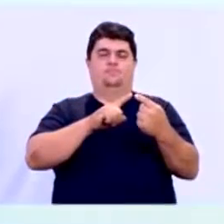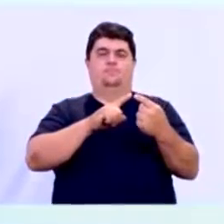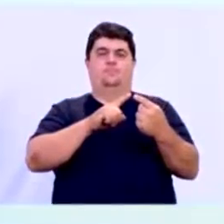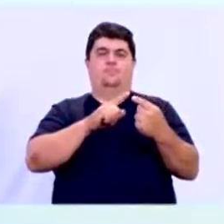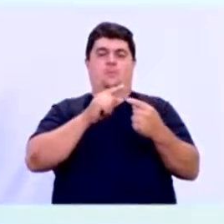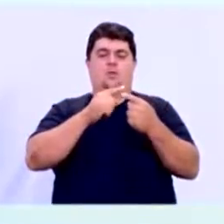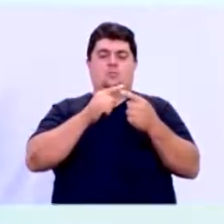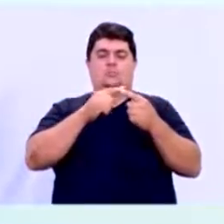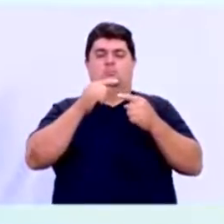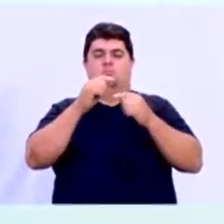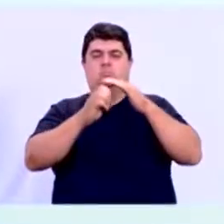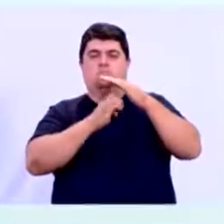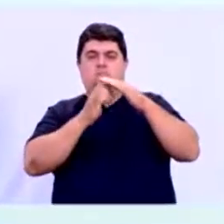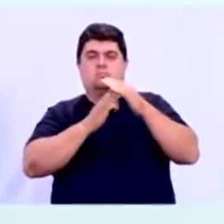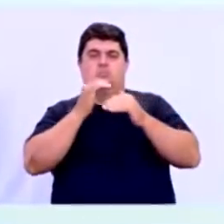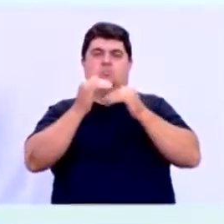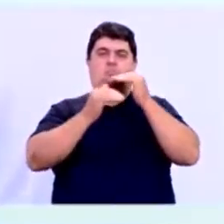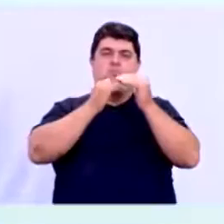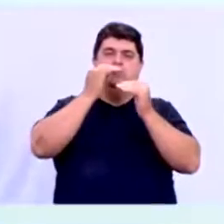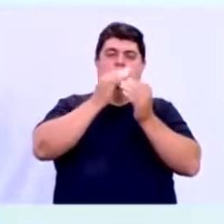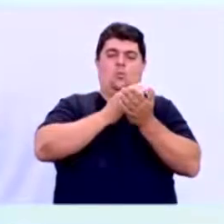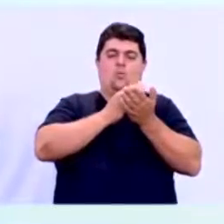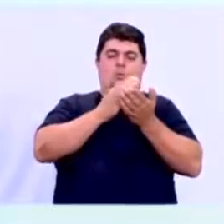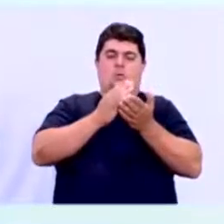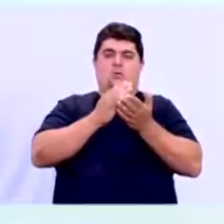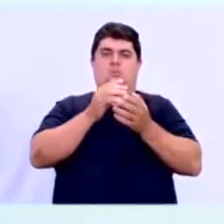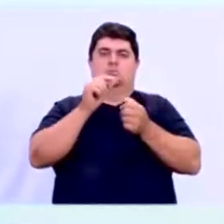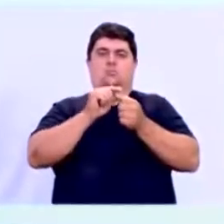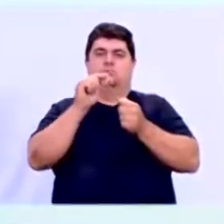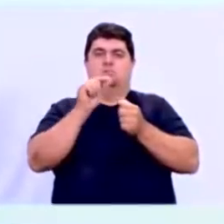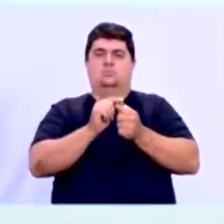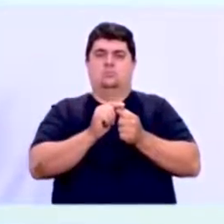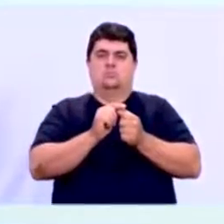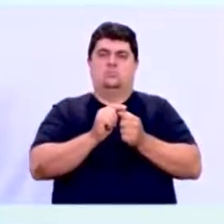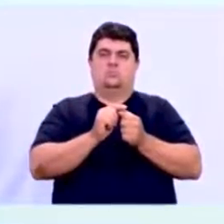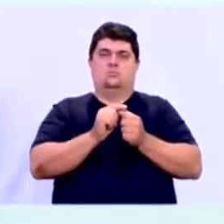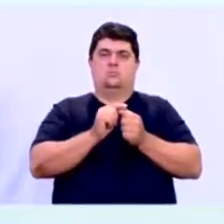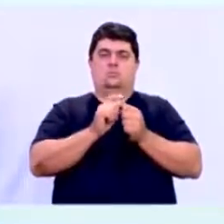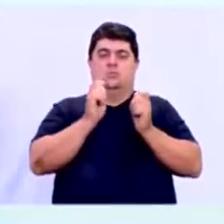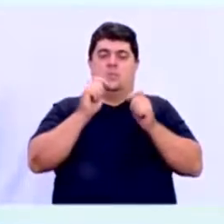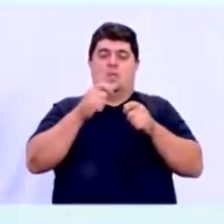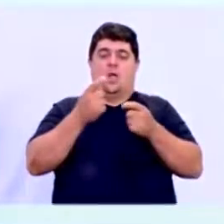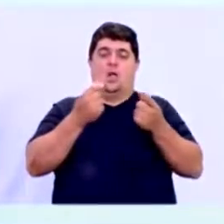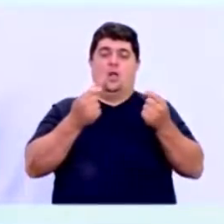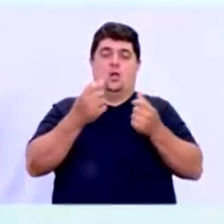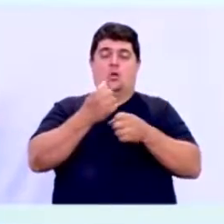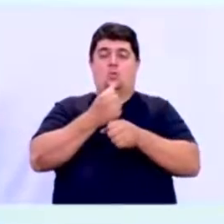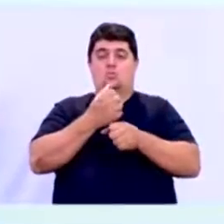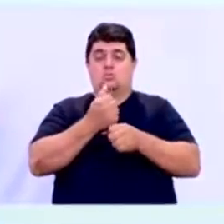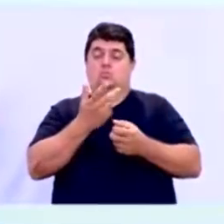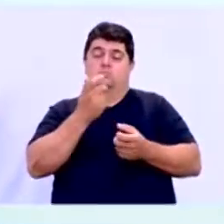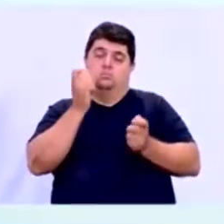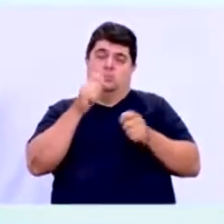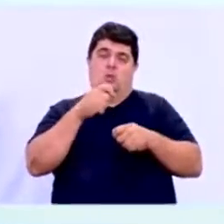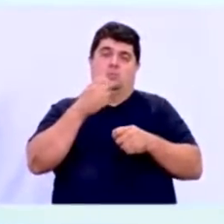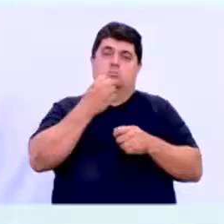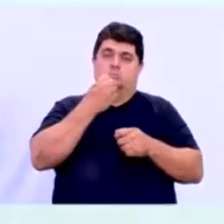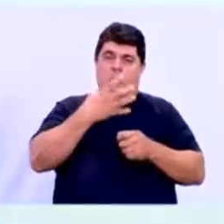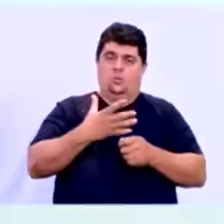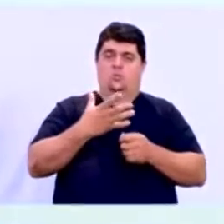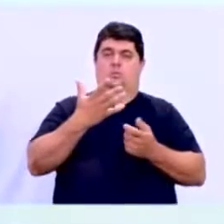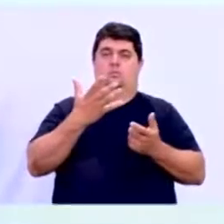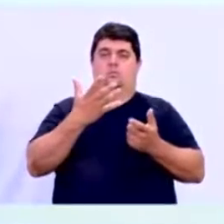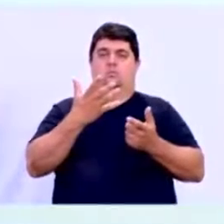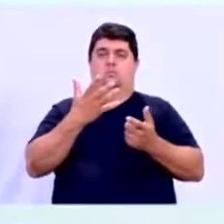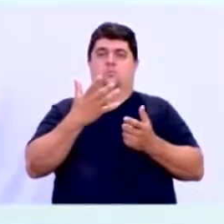uma empresa, colocar a empresa em funcionamento e fazer com que ela me proporcione algumas vantagens aí, tanto em